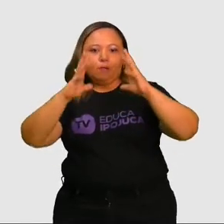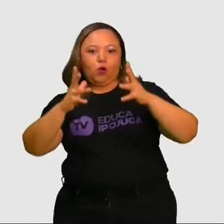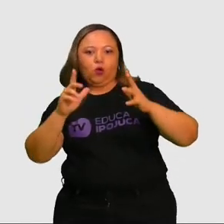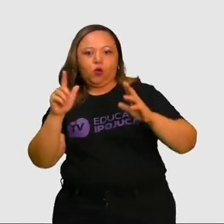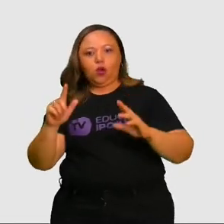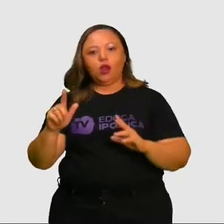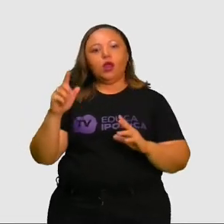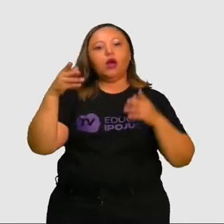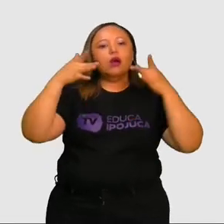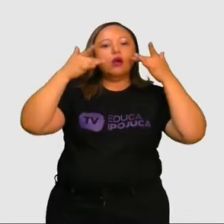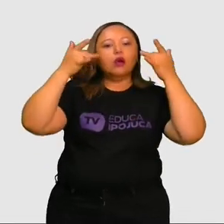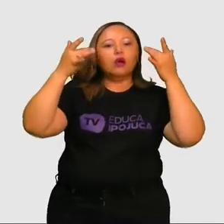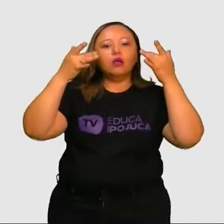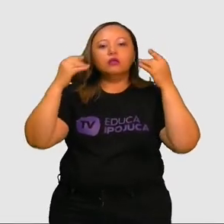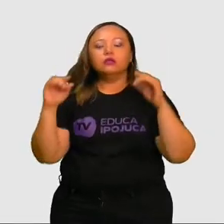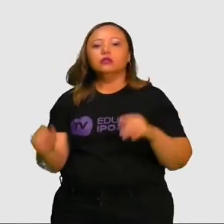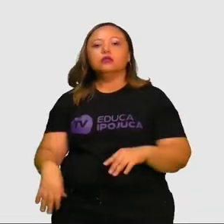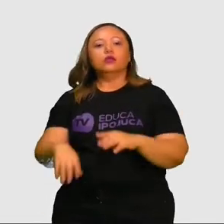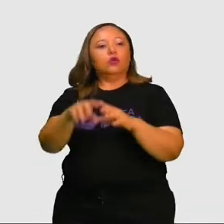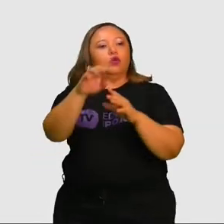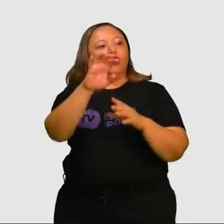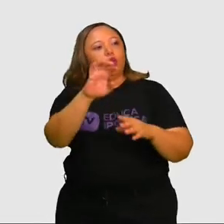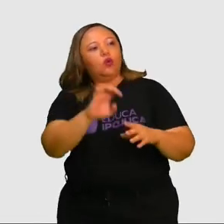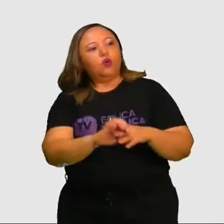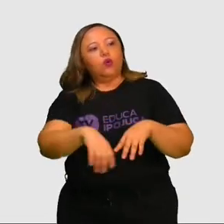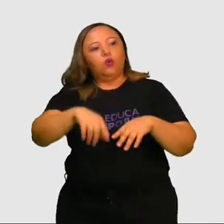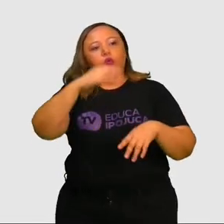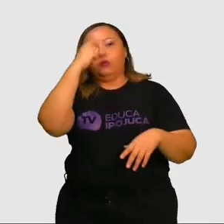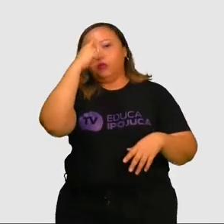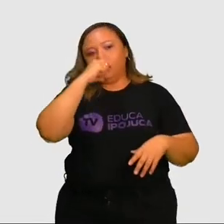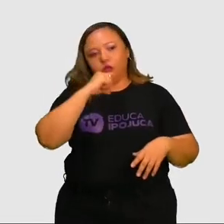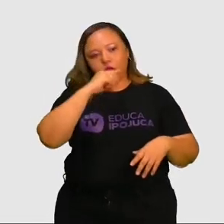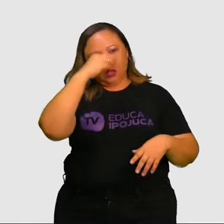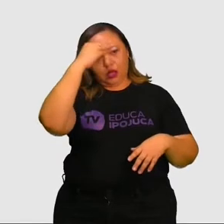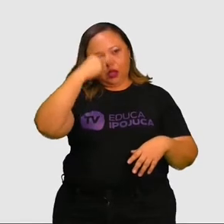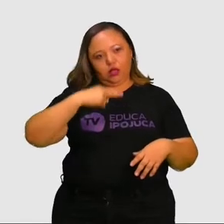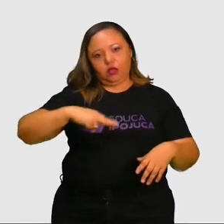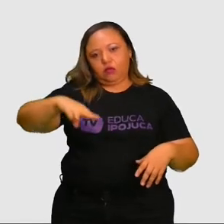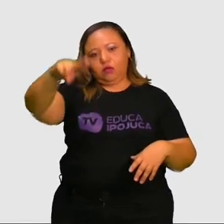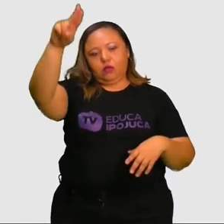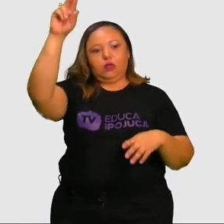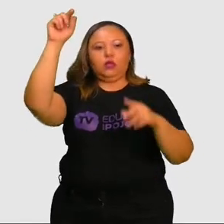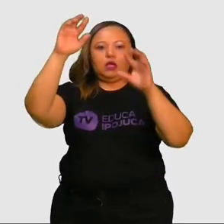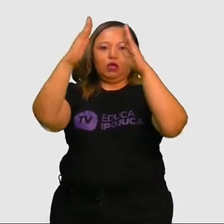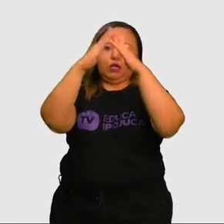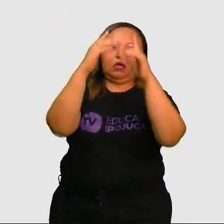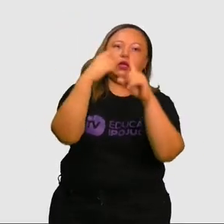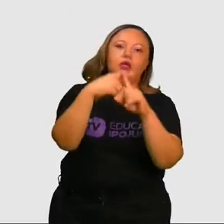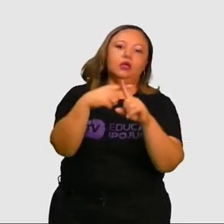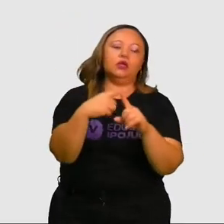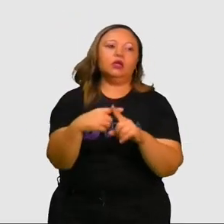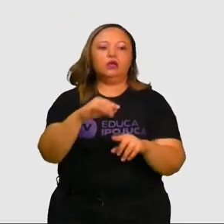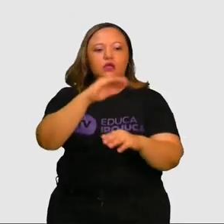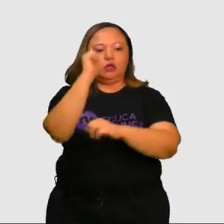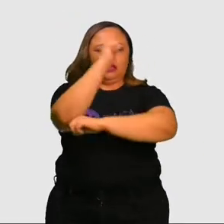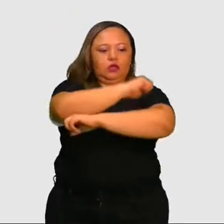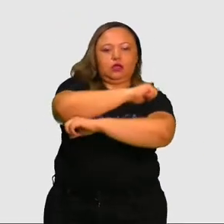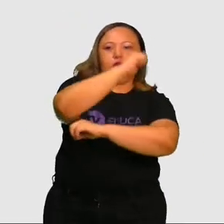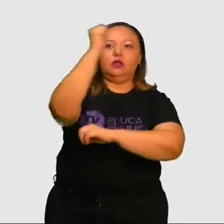dado, elefante, fita, gato, hora, igreja, janela,